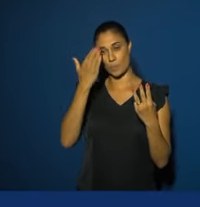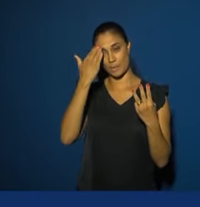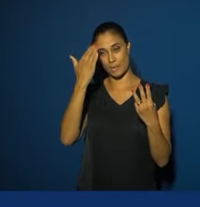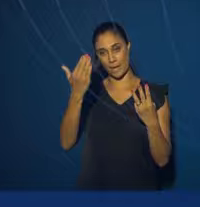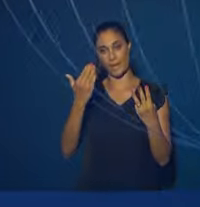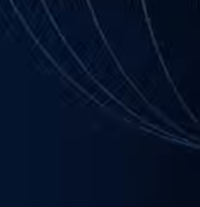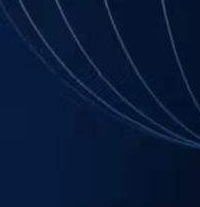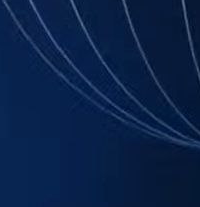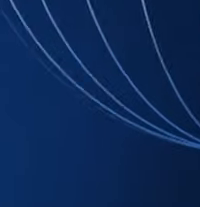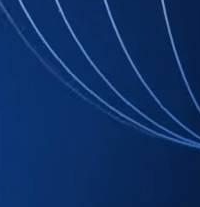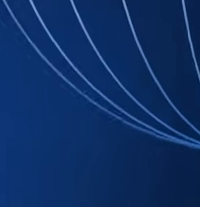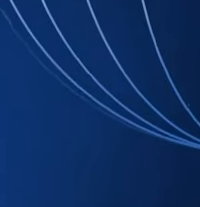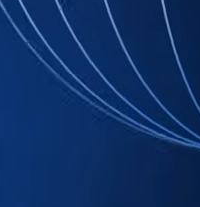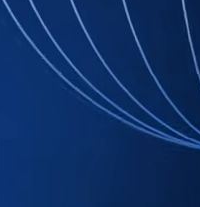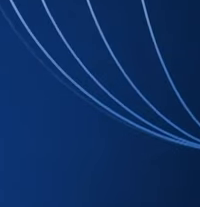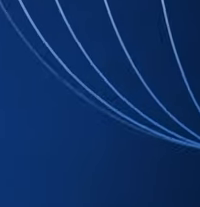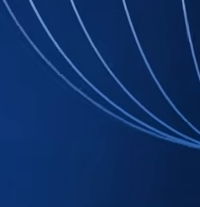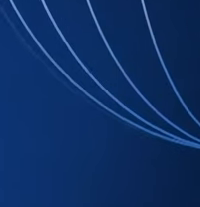vez super